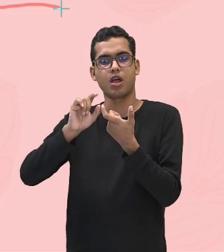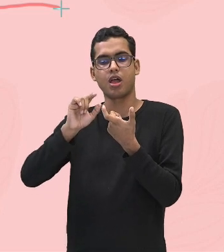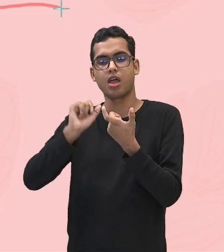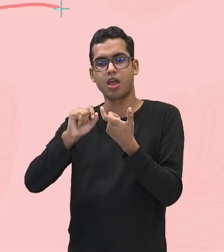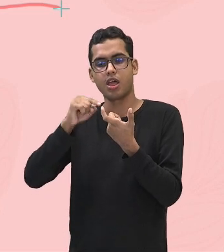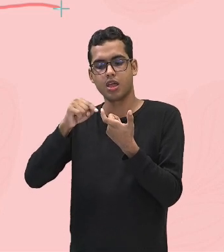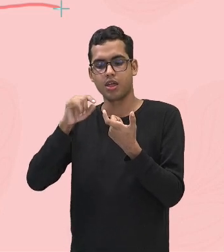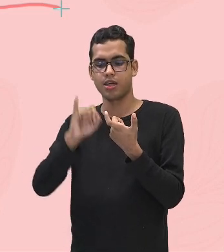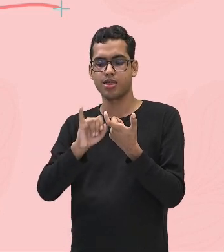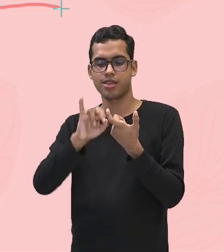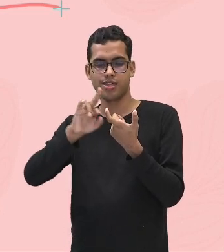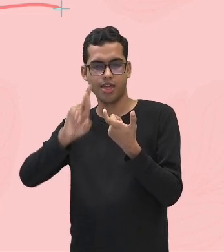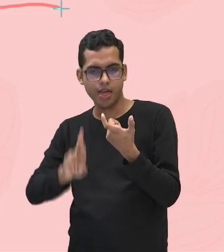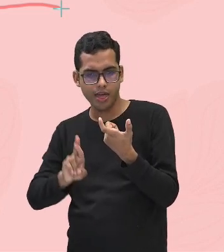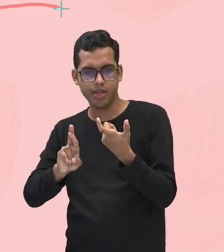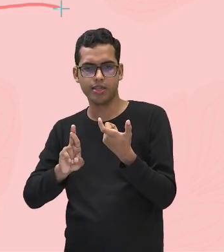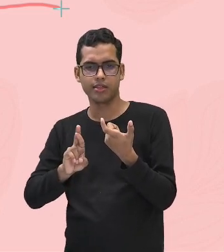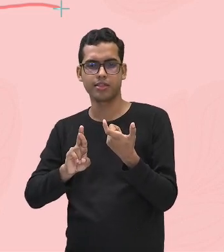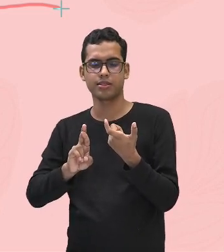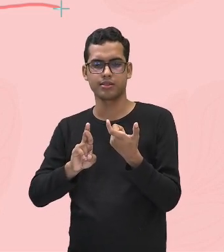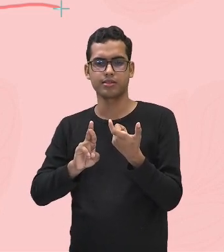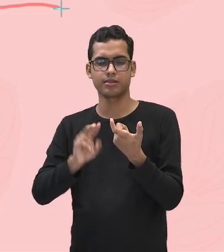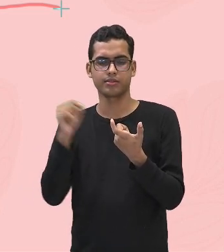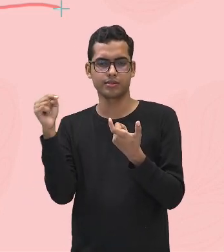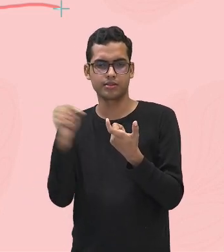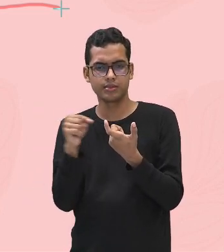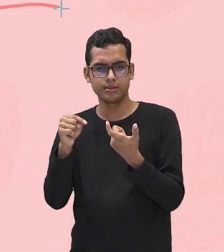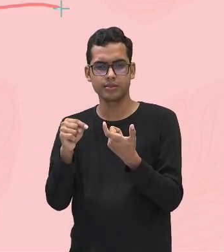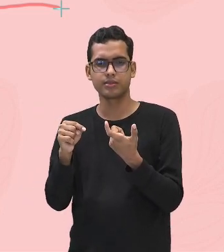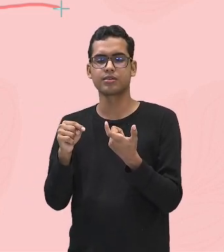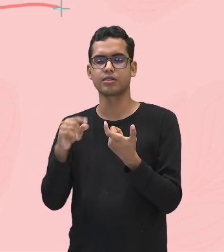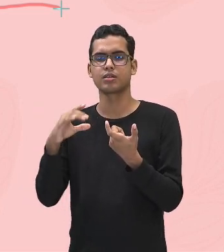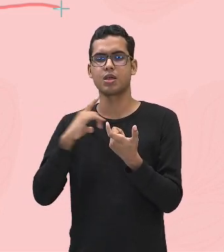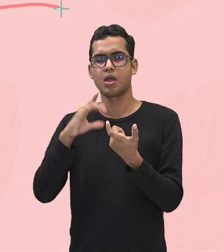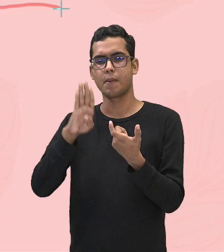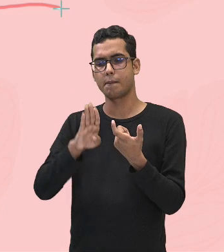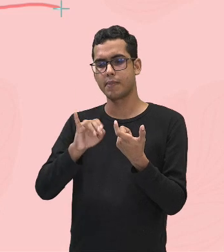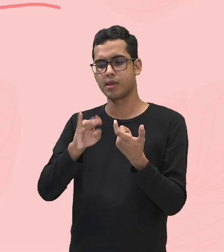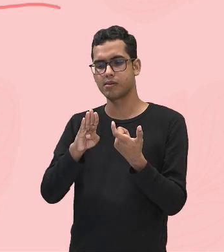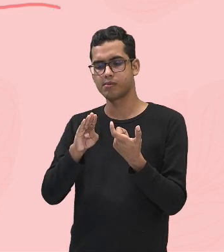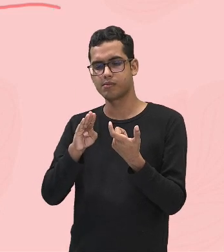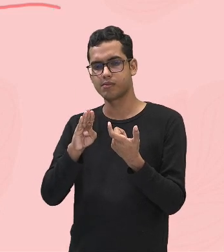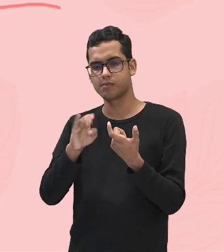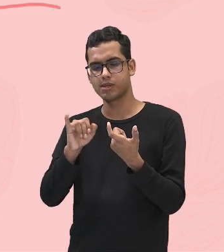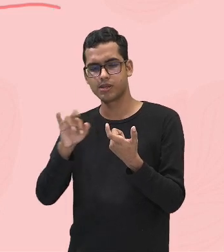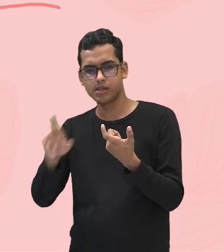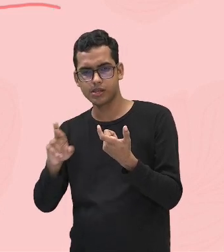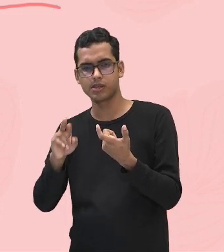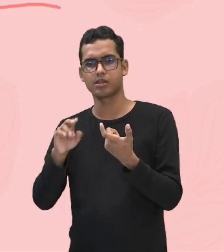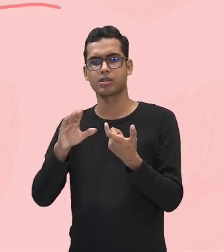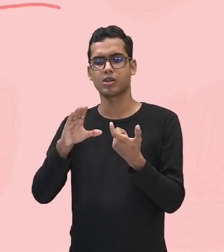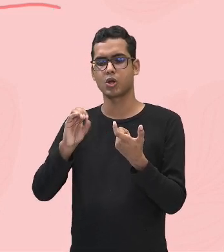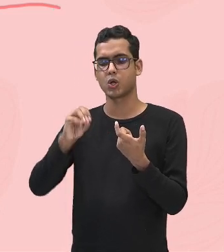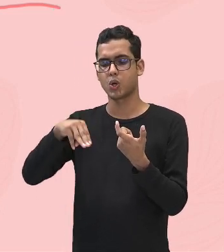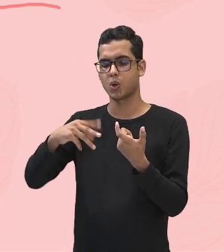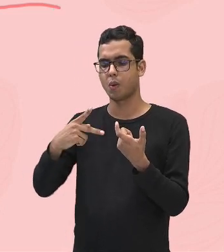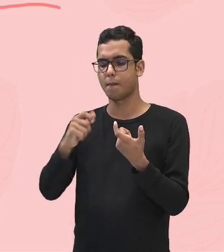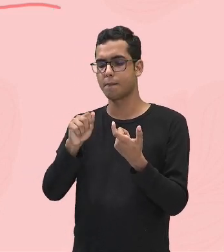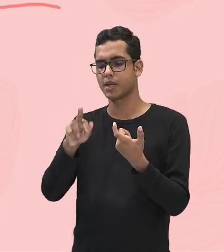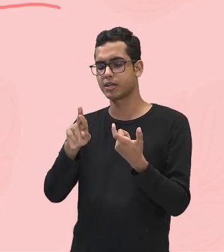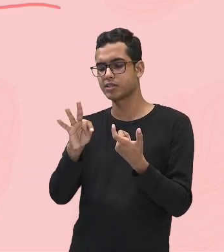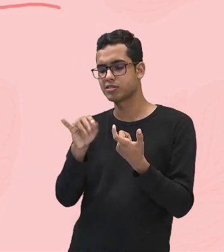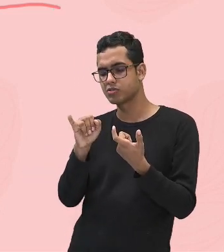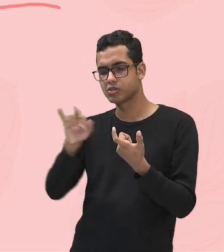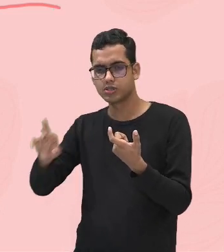vivir, subir, compartir, aí é um verbo pertencente à